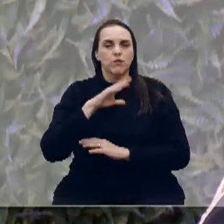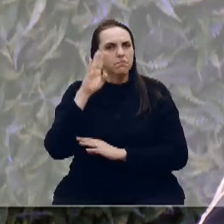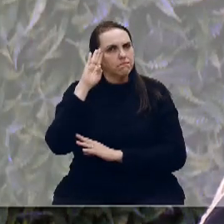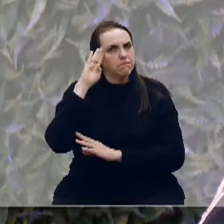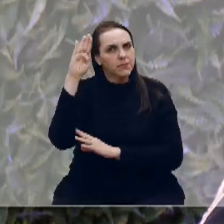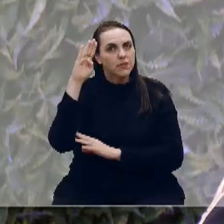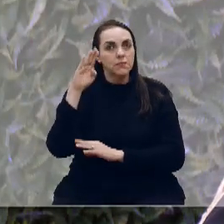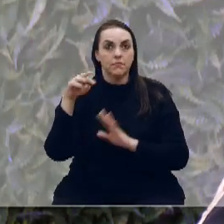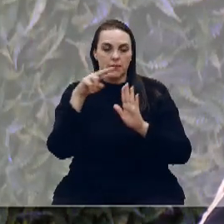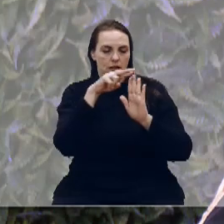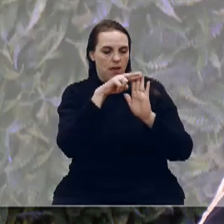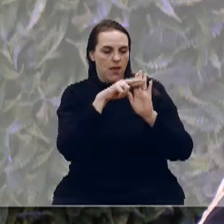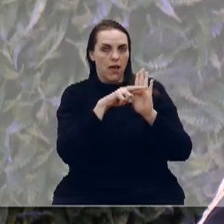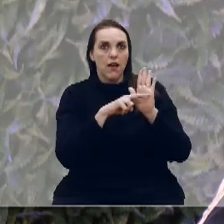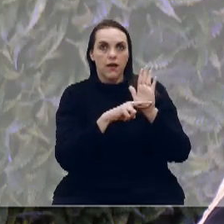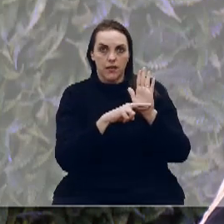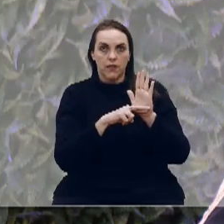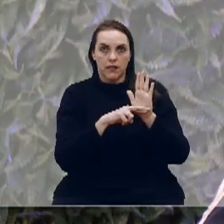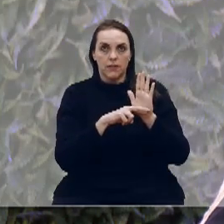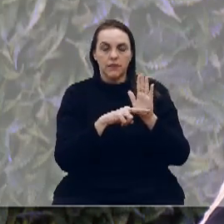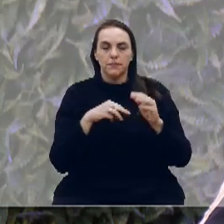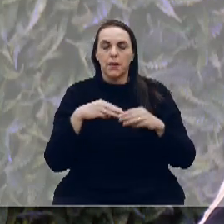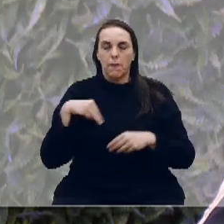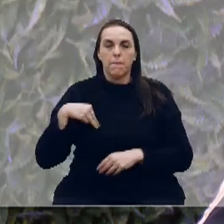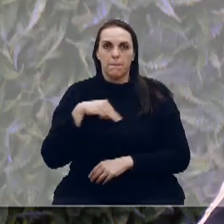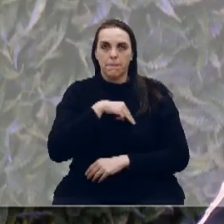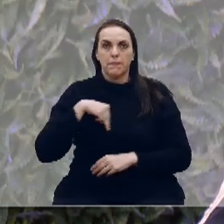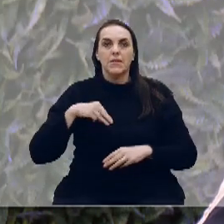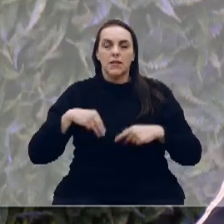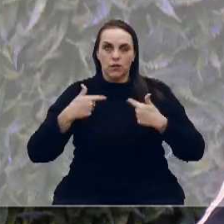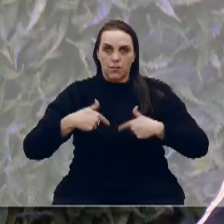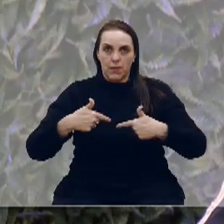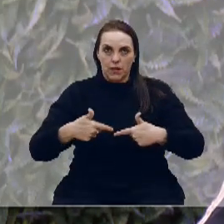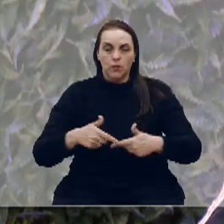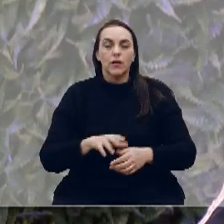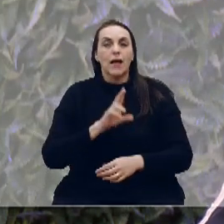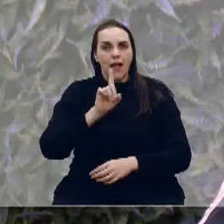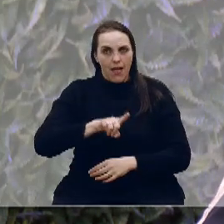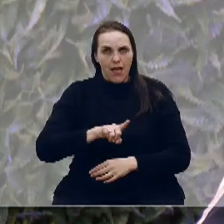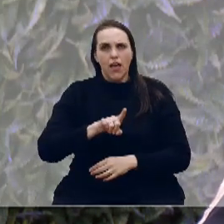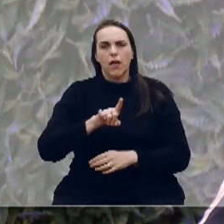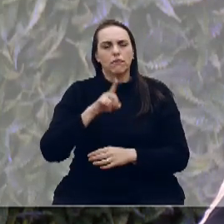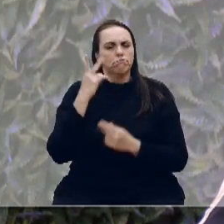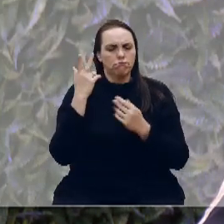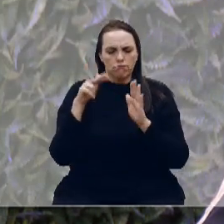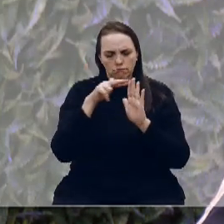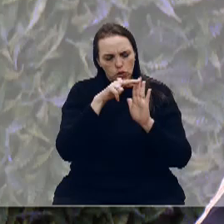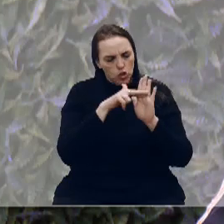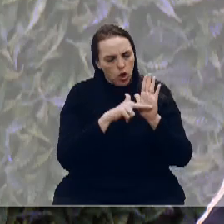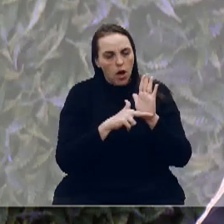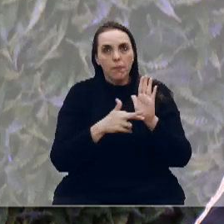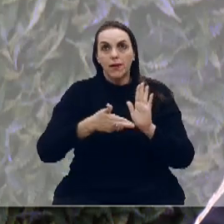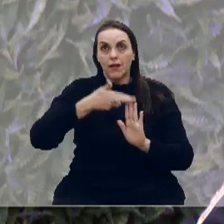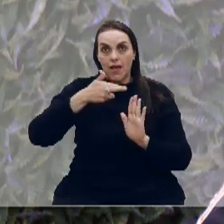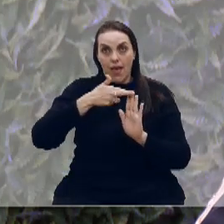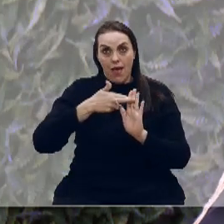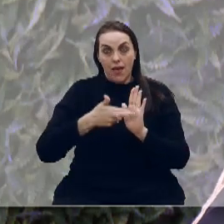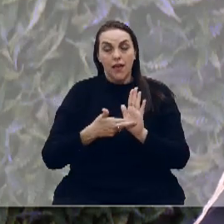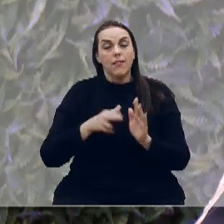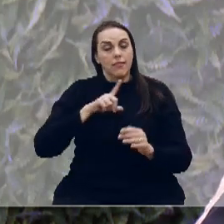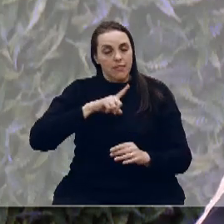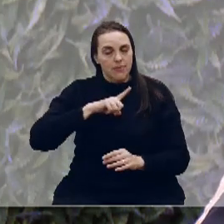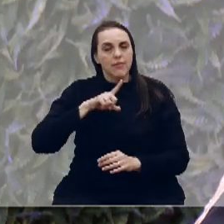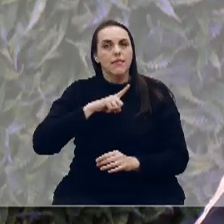de regras, né, do Ministério do Trabalho sobre isso. Nós temos uma norma regulamentadora que exige que nós